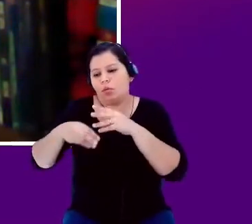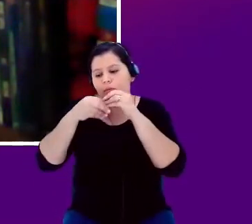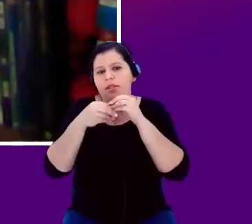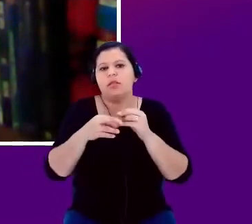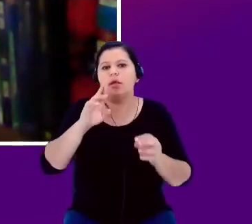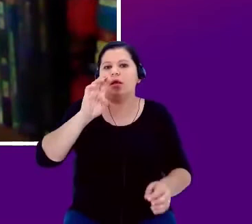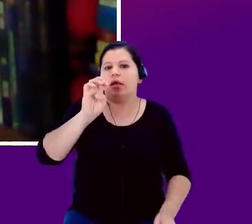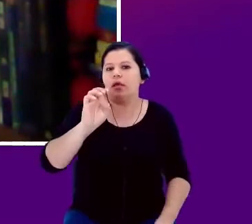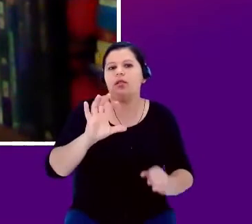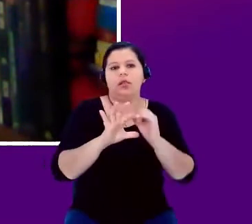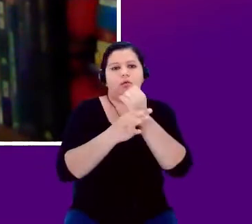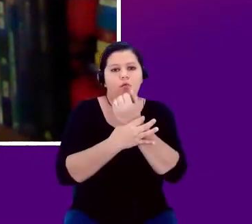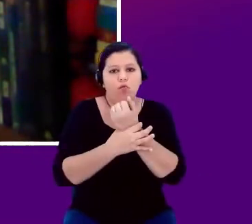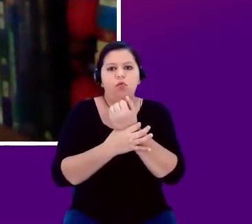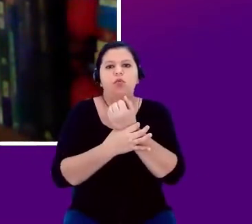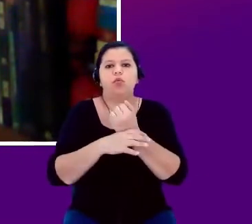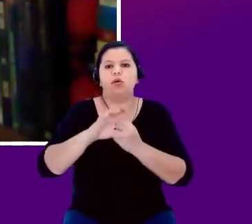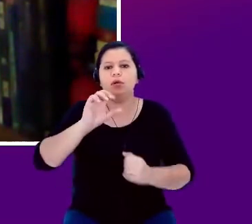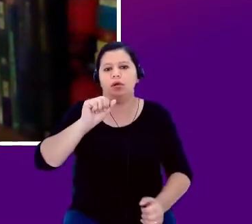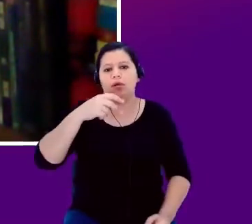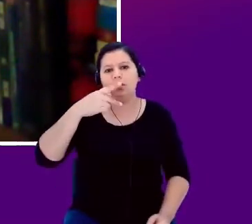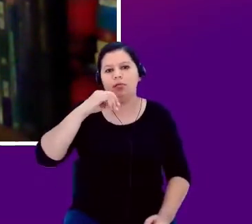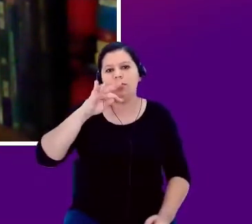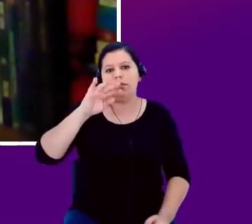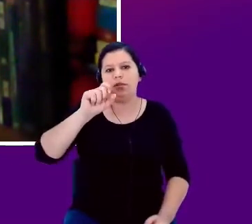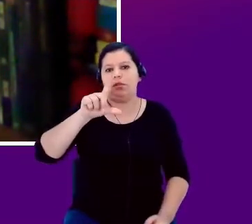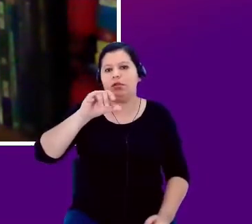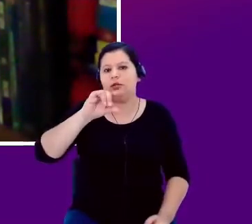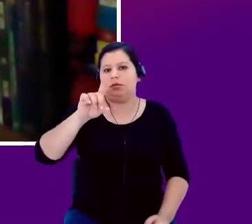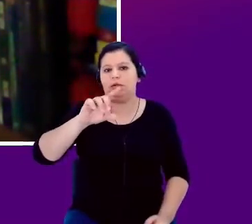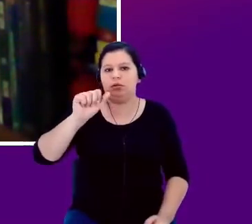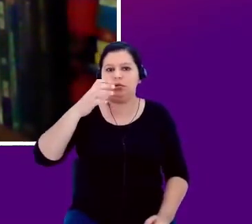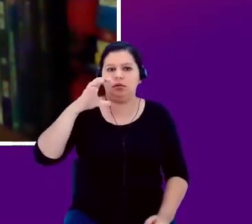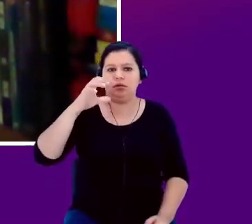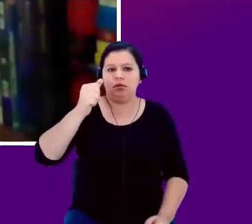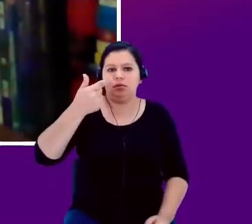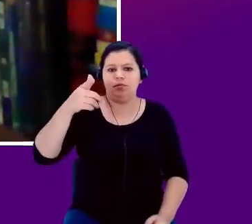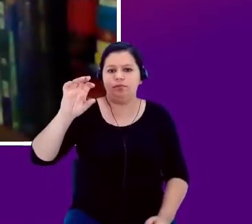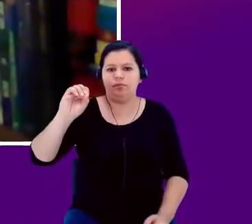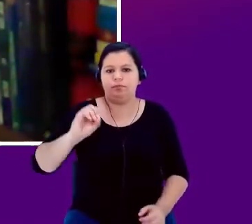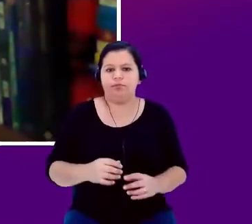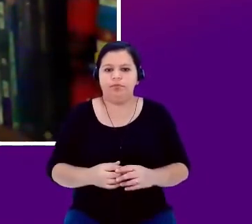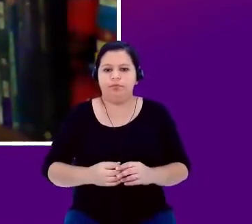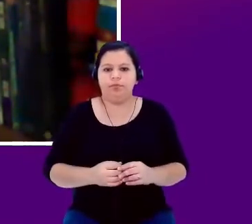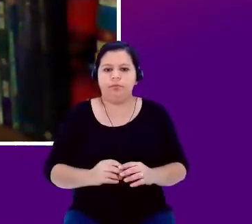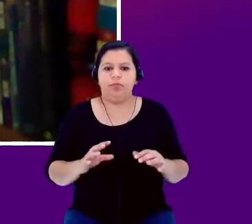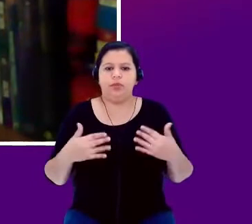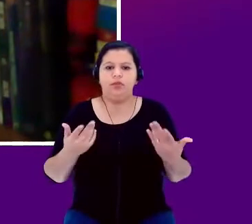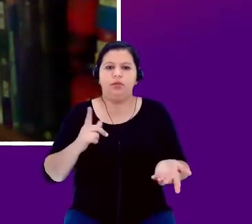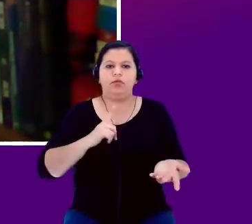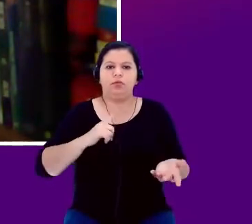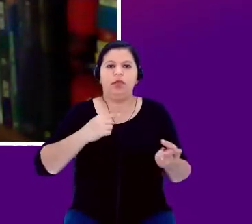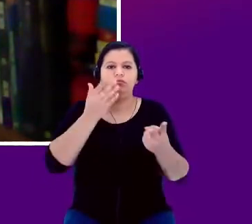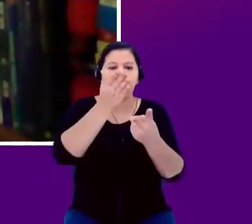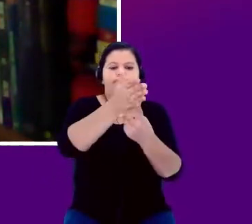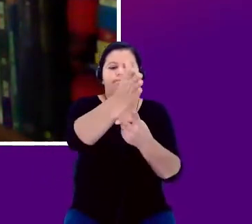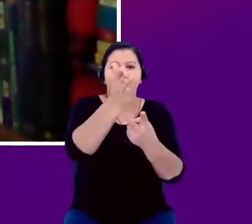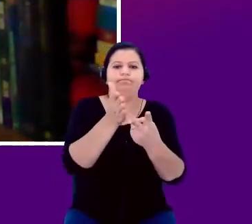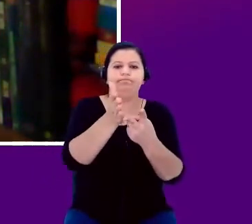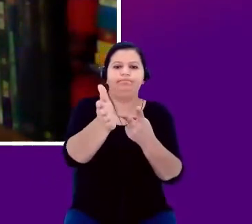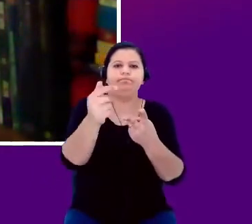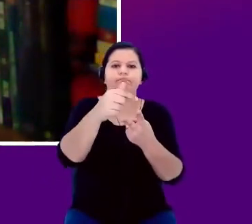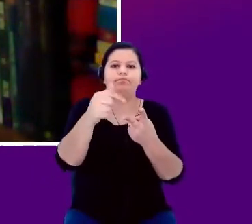resseguro, capitalização, né? Então, tem essas duas frentes